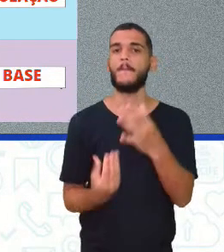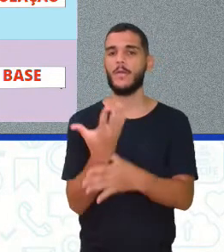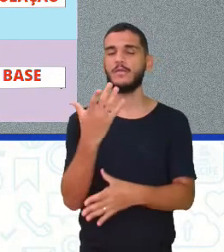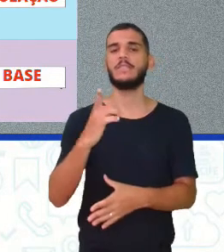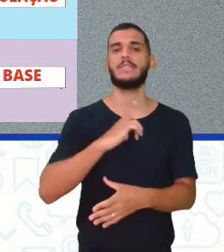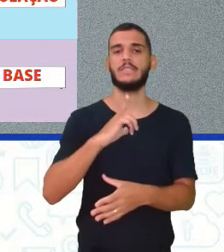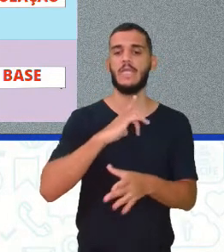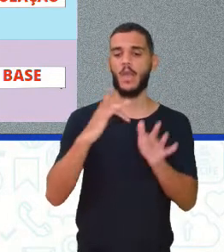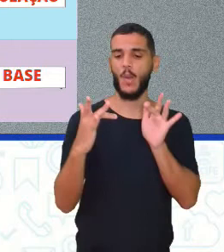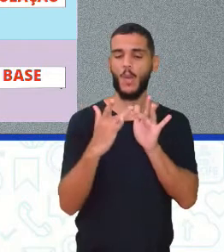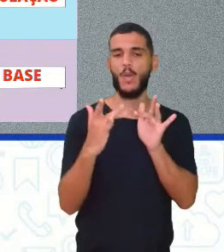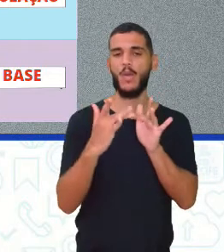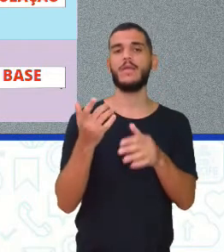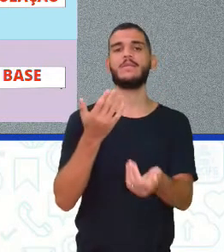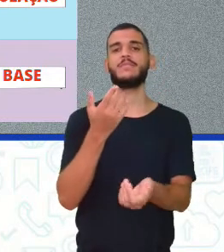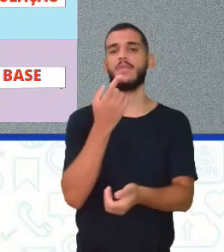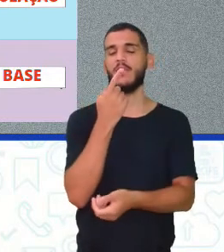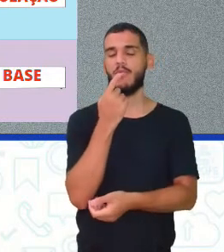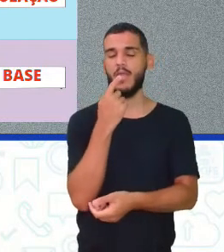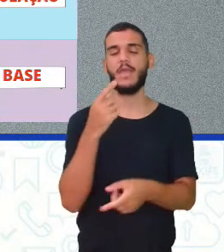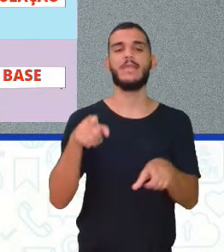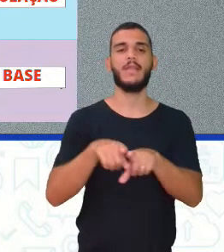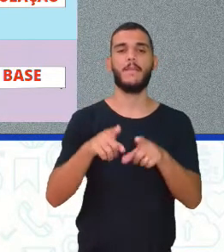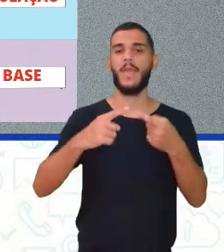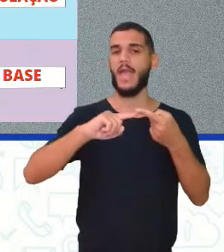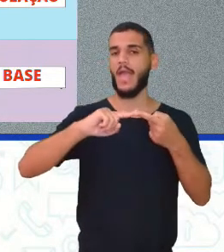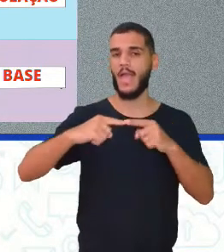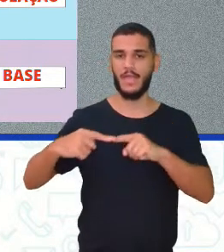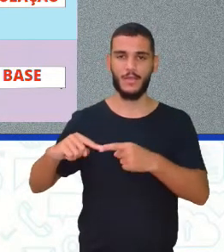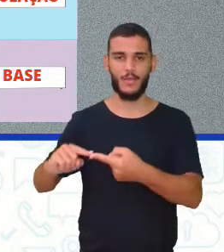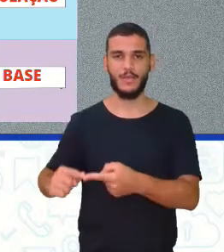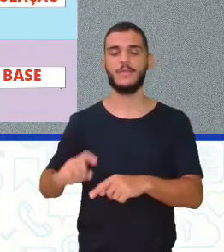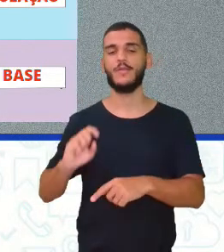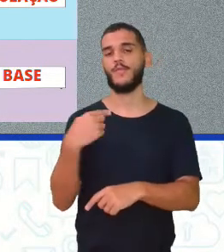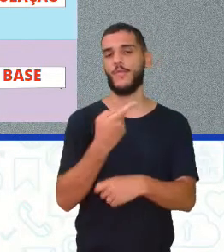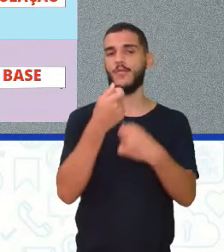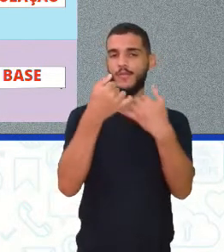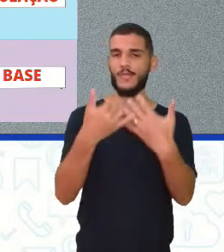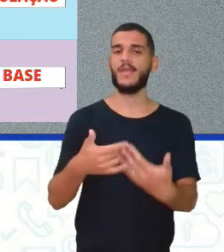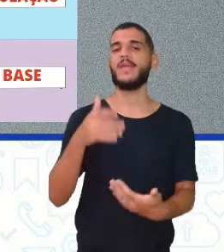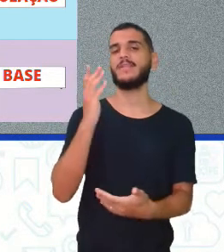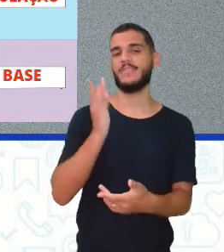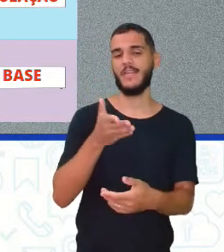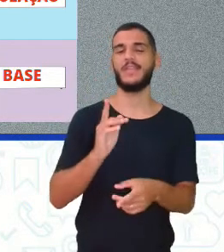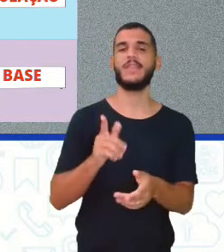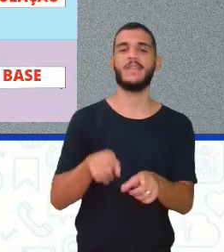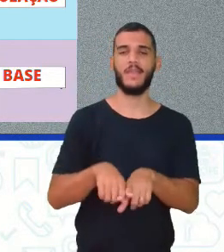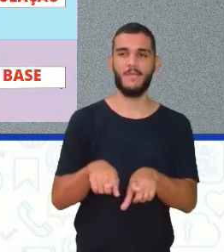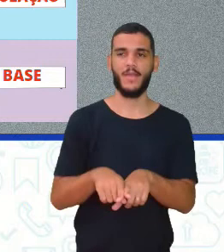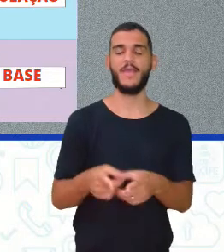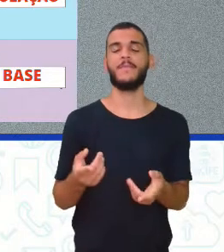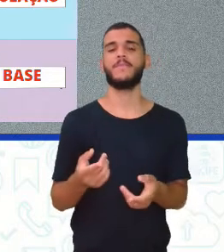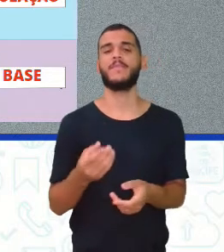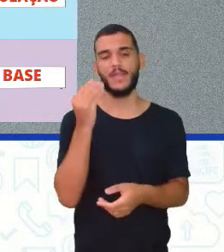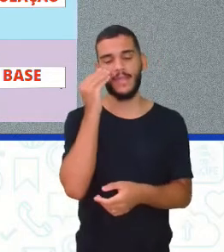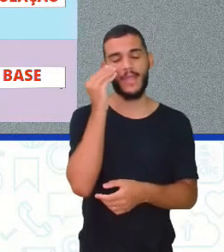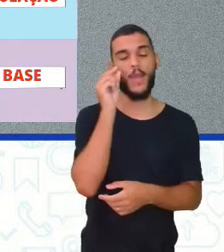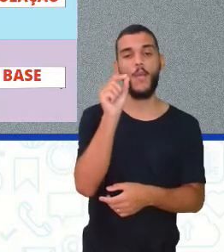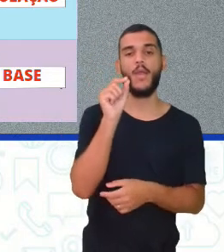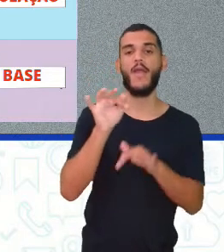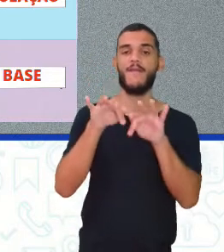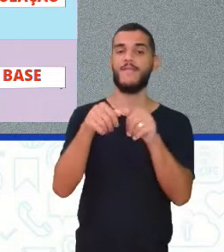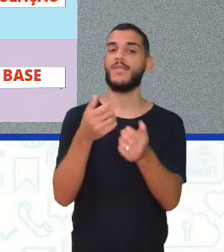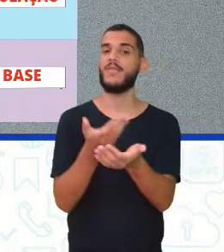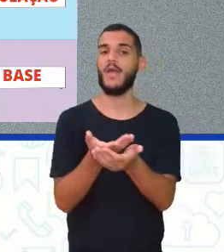nosso sangue. A questão das articulações, que a gente vai falar das articulações e vamos tentar no finalzinho dessa aula